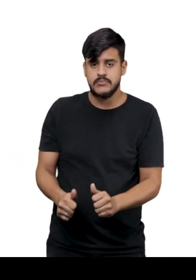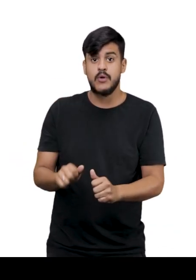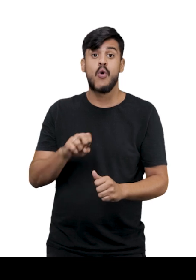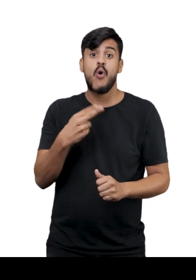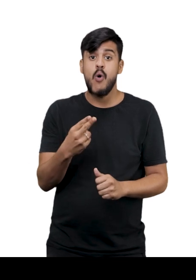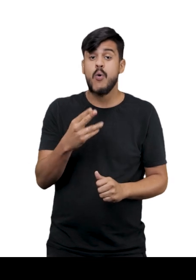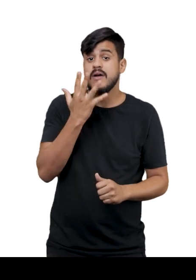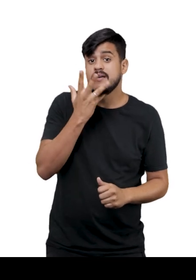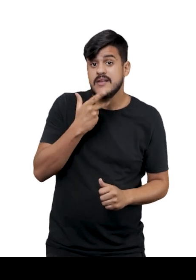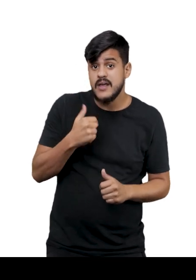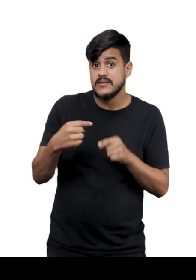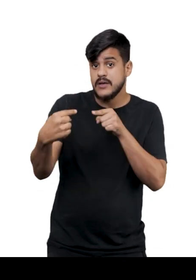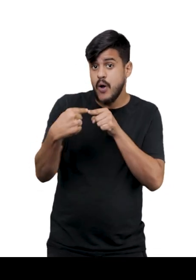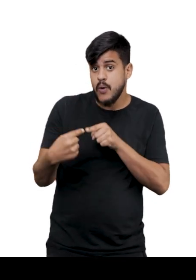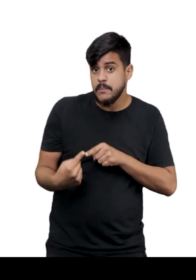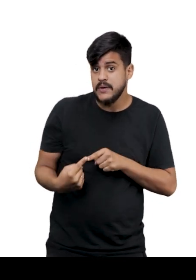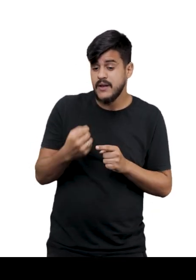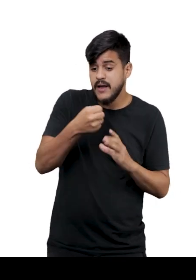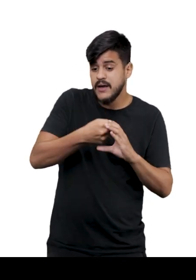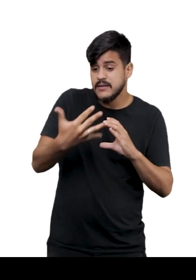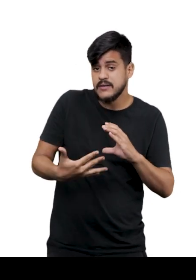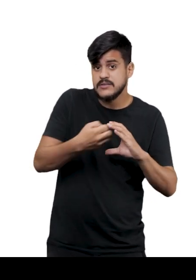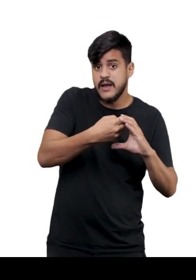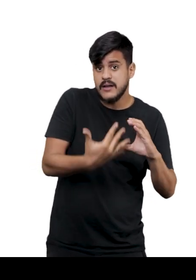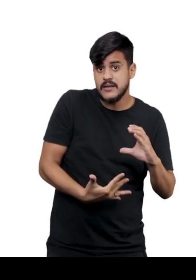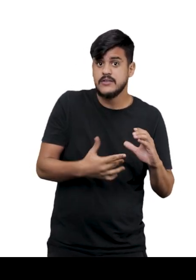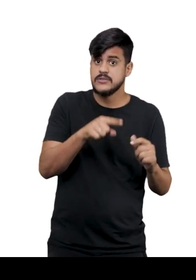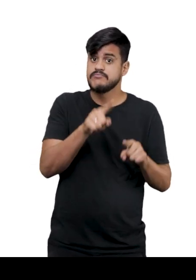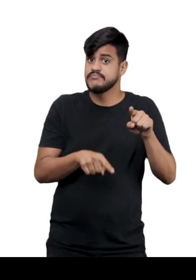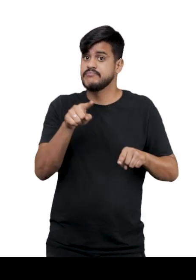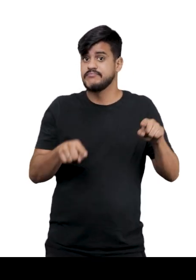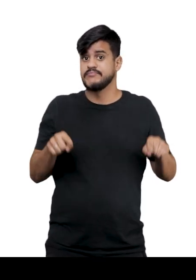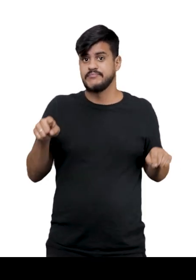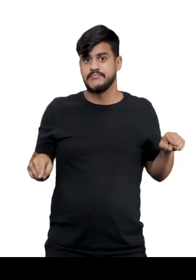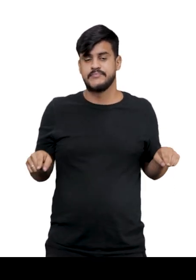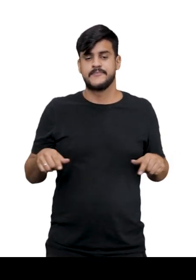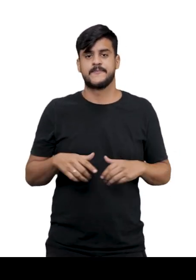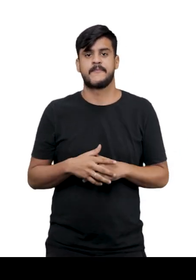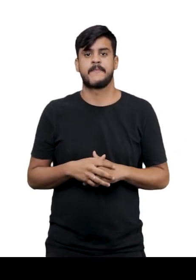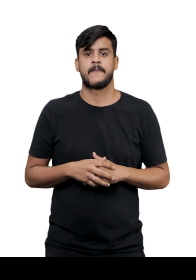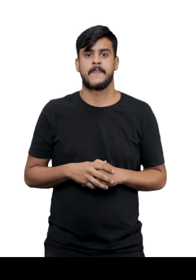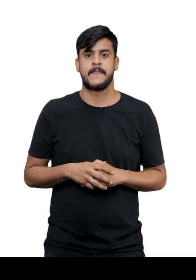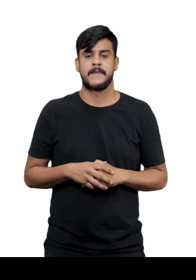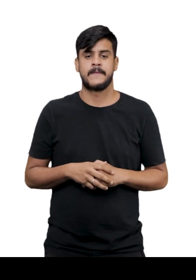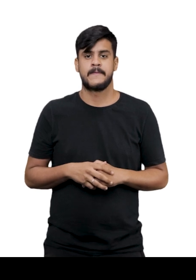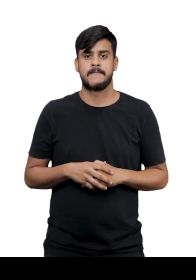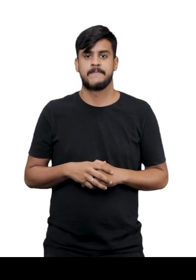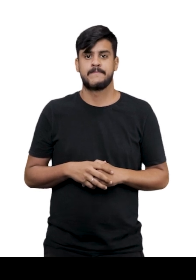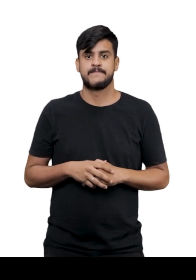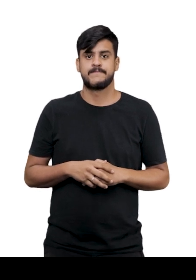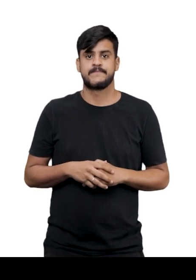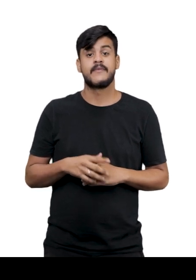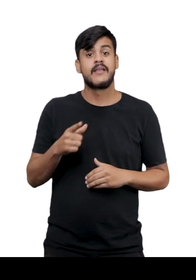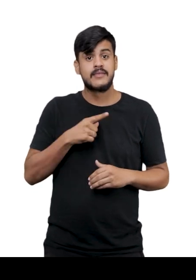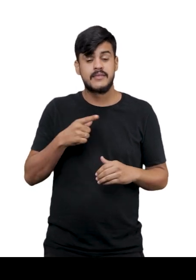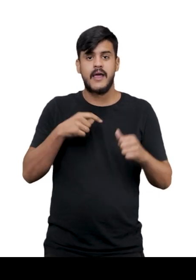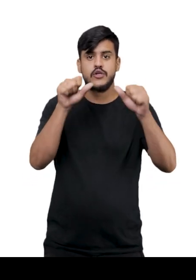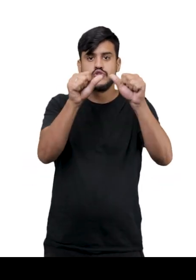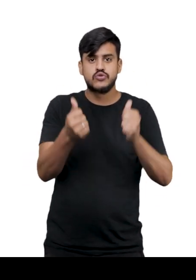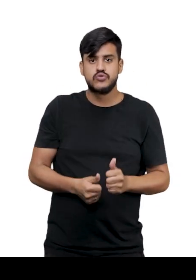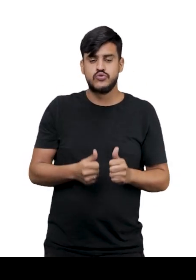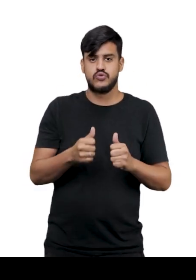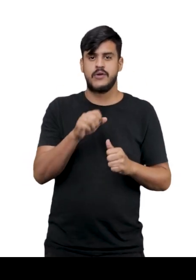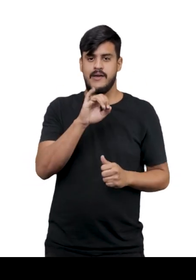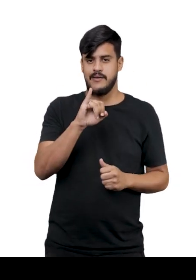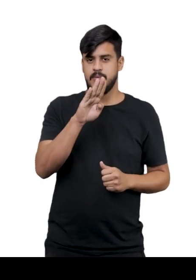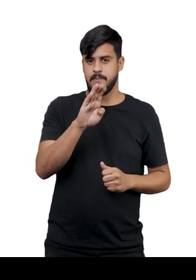onde foram produzidas, quanto às demandas específicas de cada criança homenageada. Dentre as